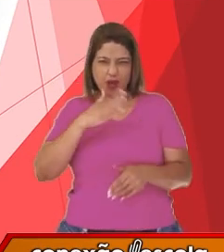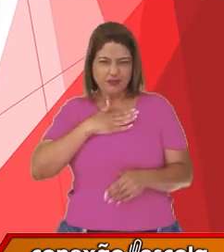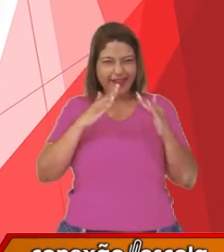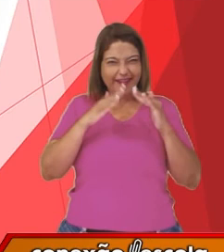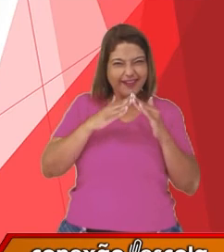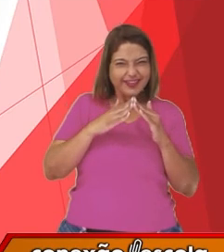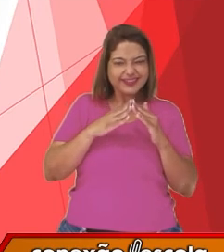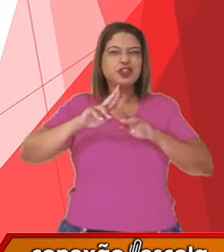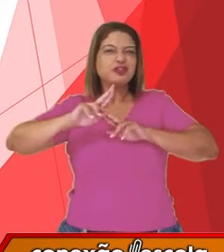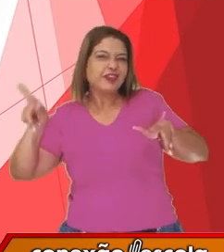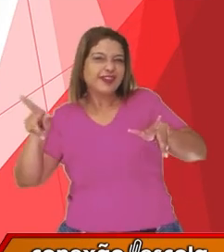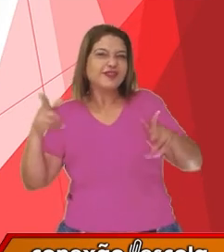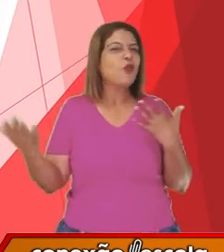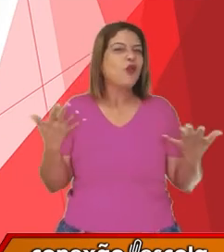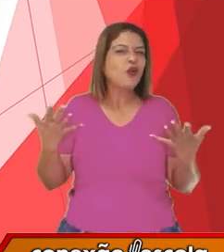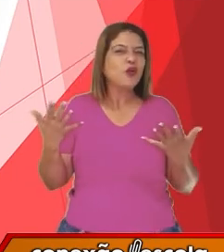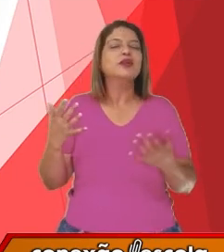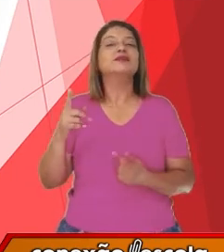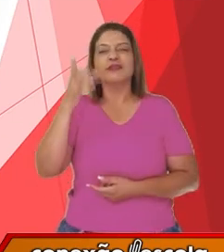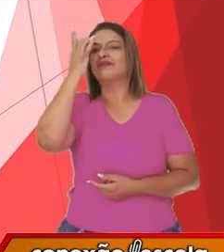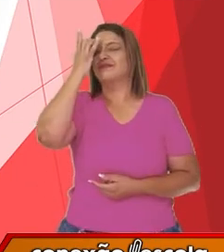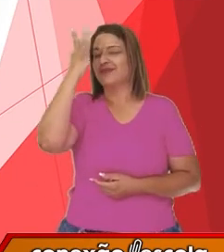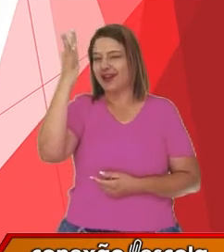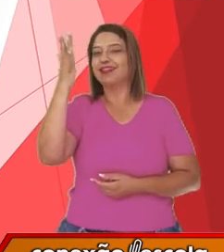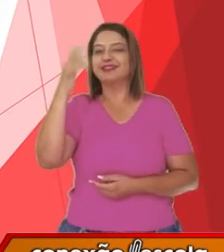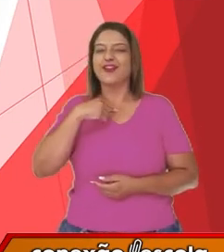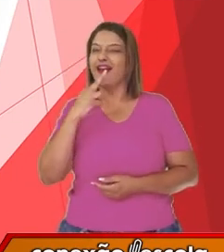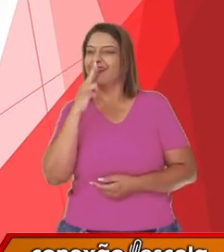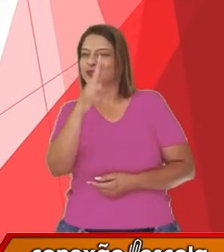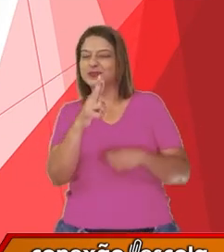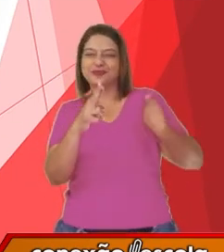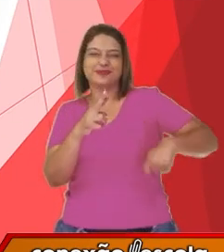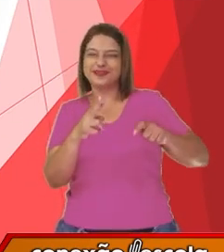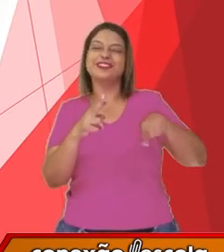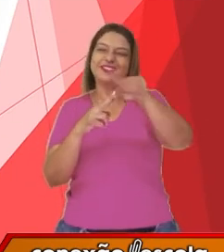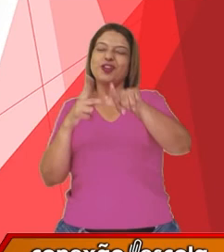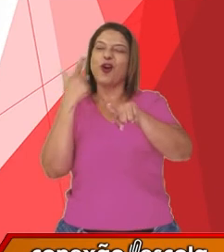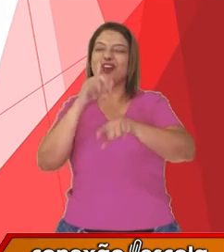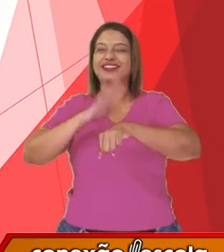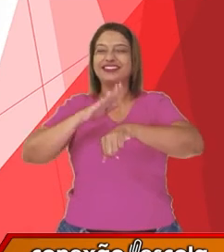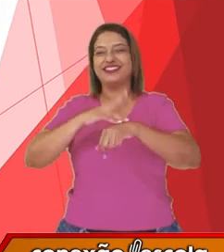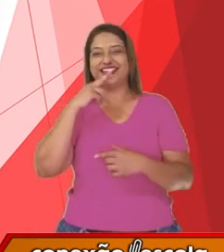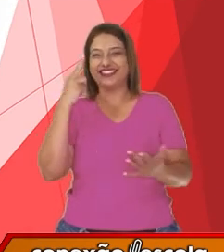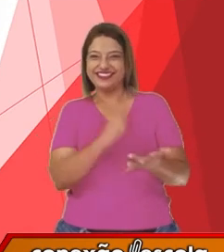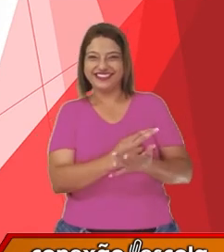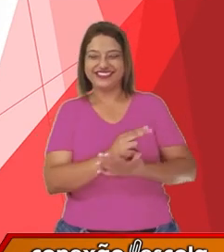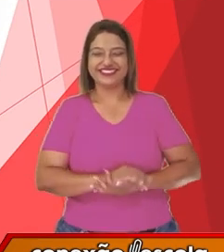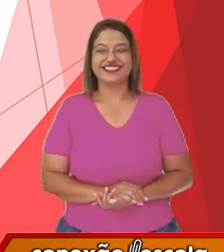nossa? Por quê? Fácil, né? A professora nem vai responder aqui. Responde aí você de casa.